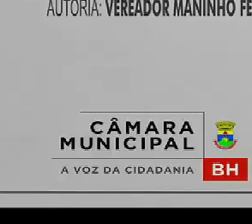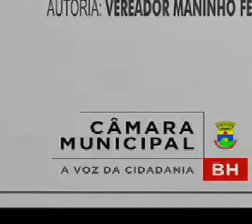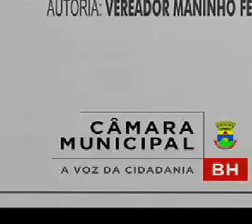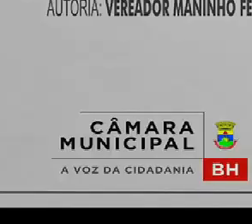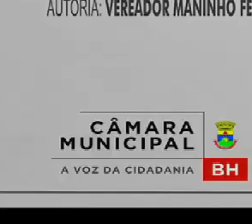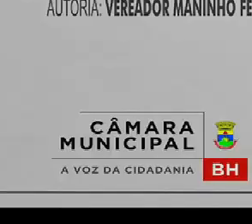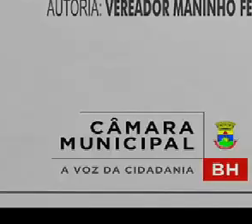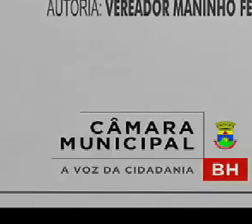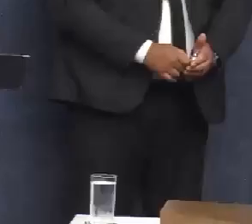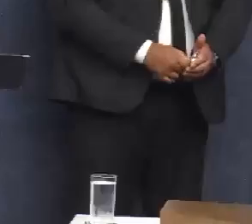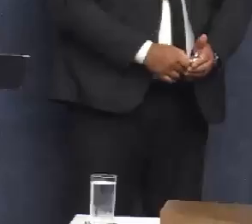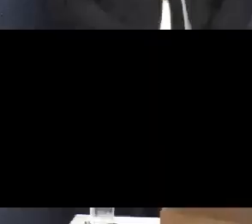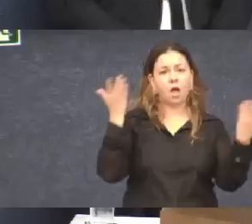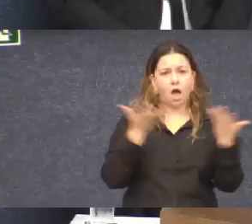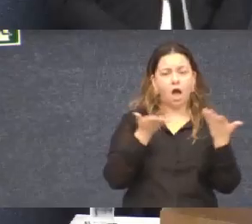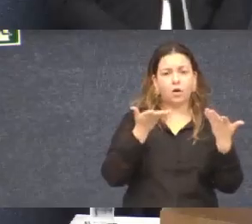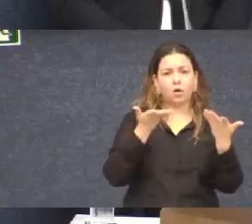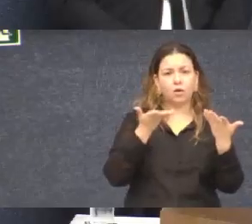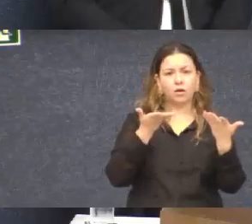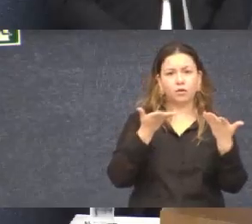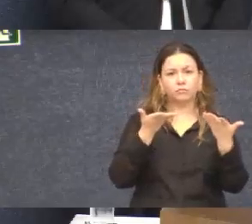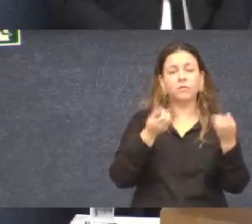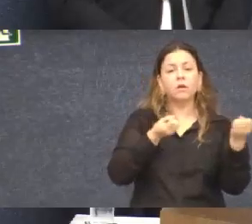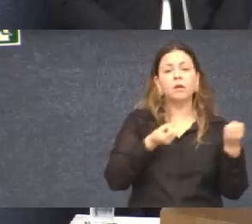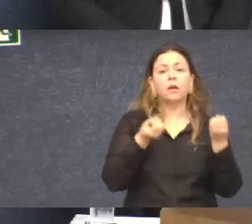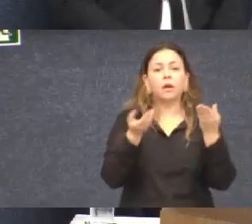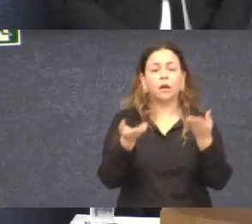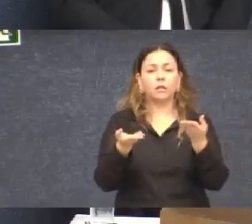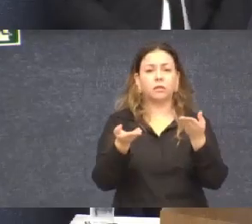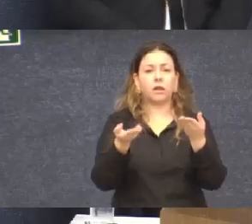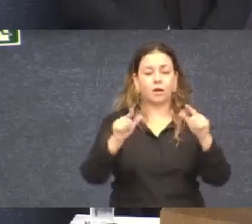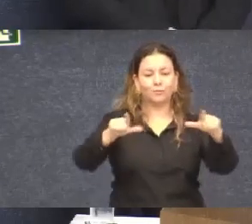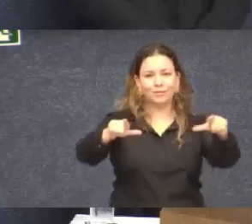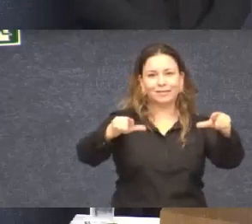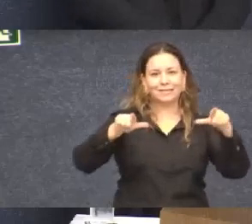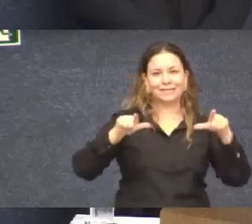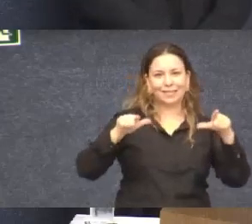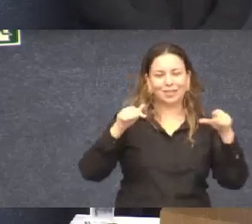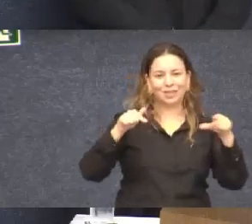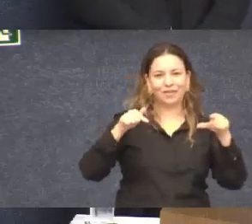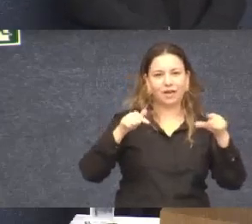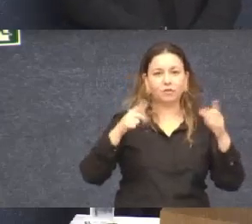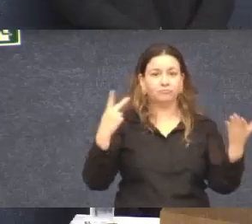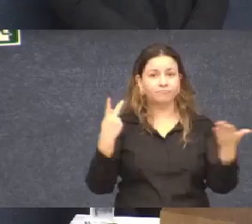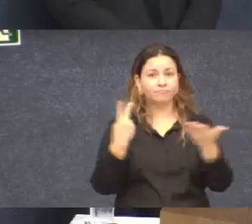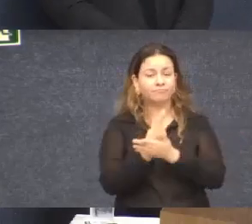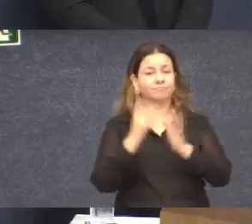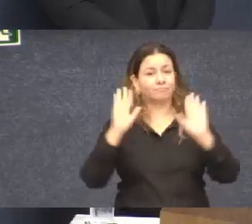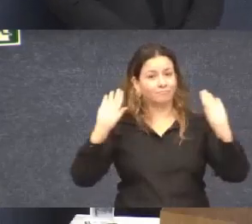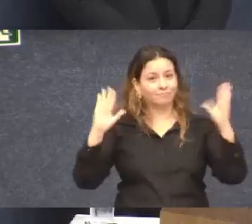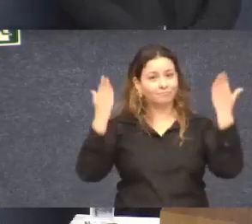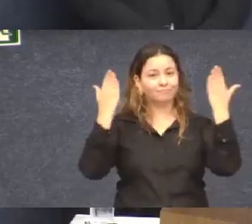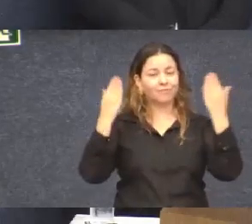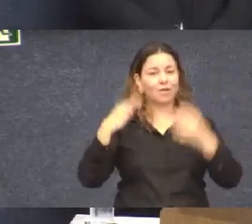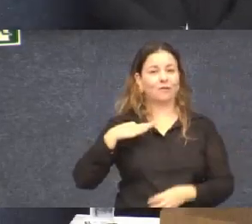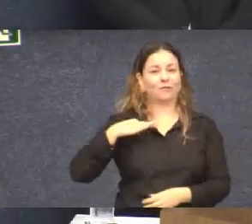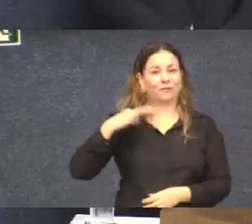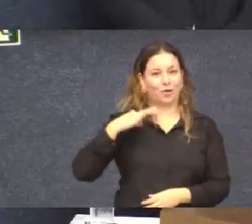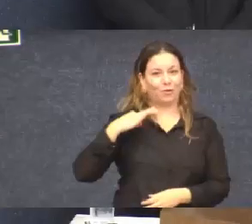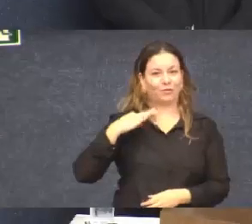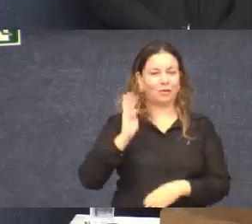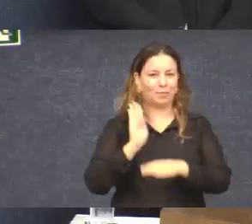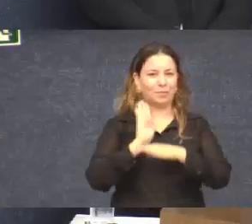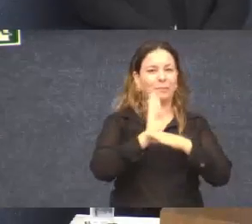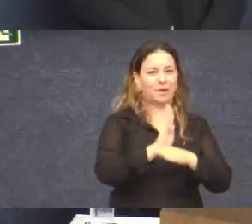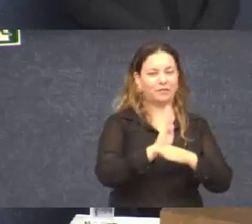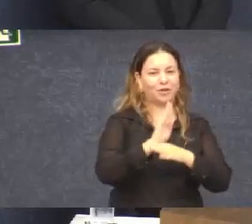Senhoras e senhores, procederemos agora à entrega de certificados por ocasião do Dia do Voluntariado